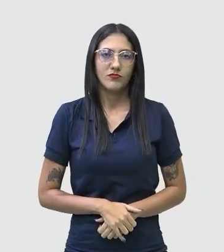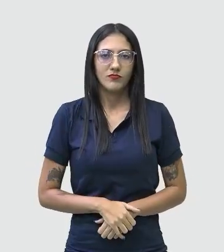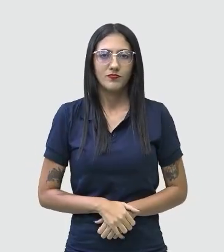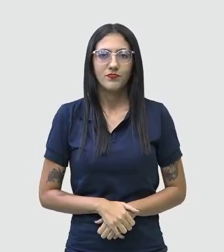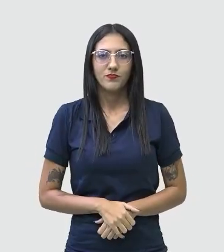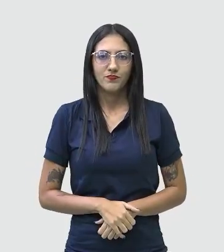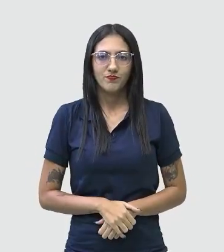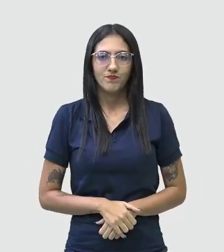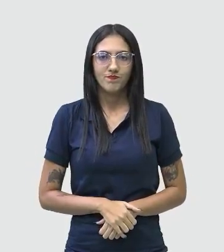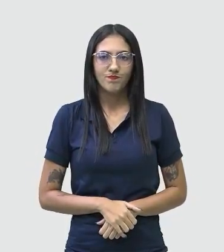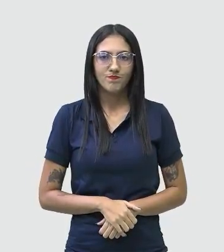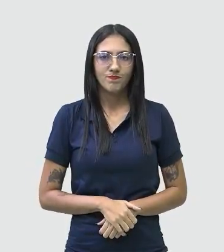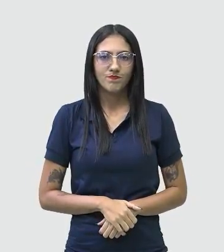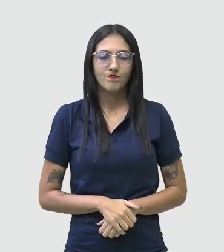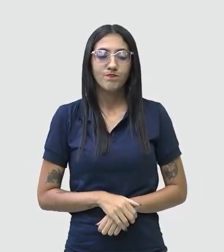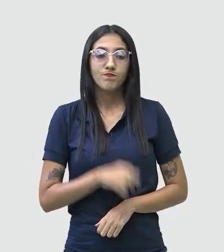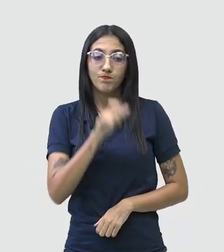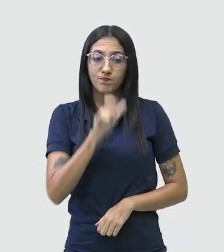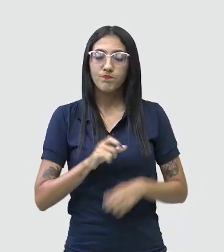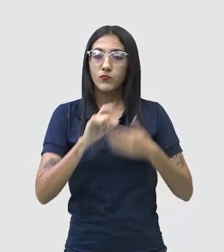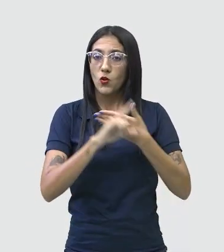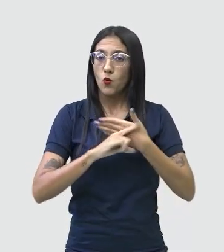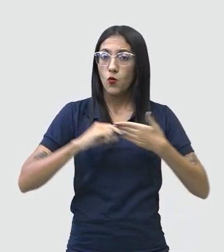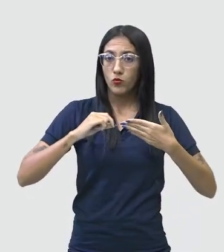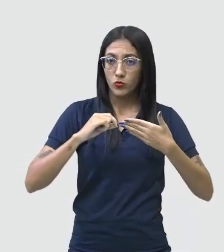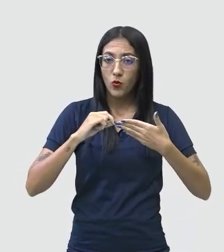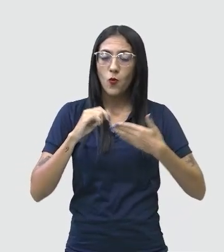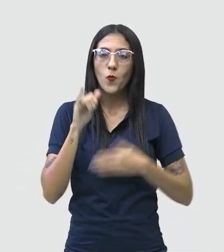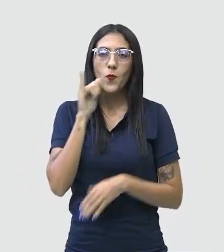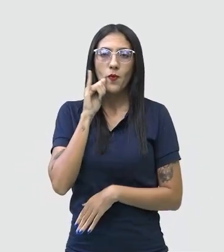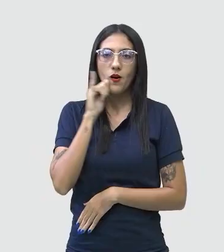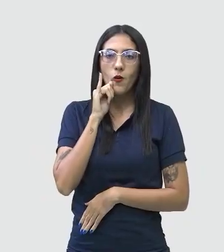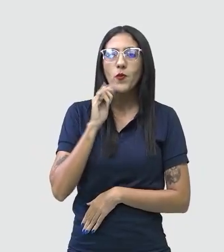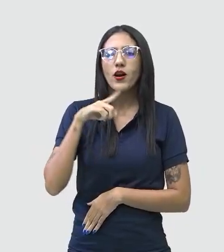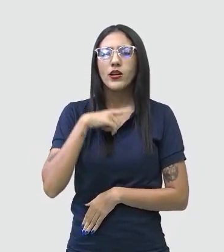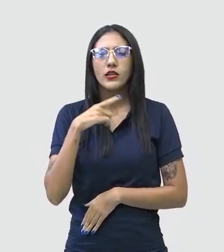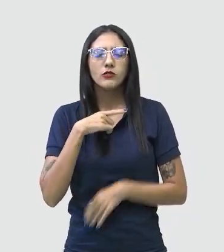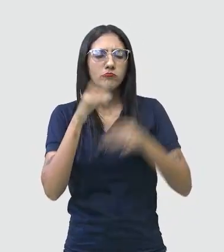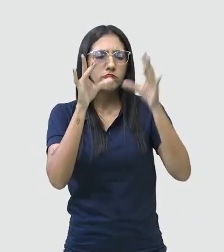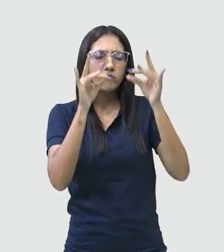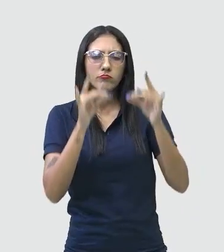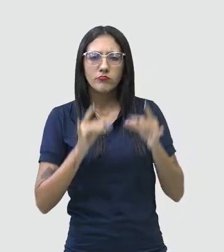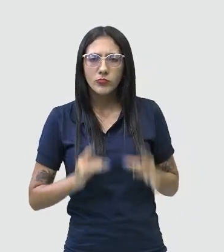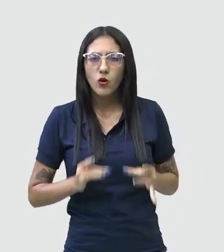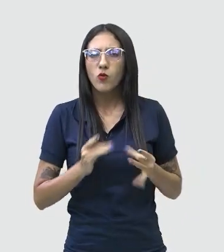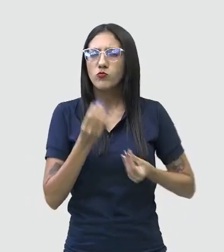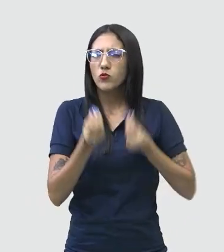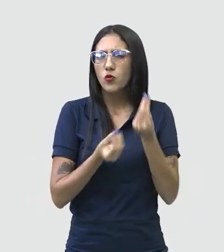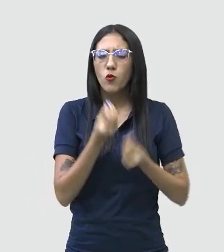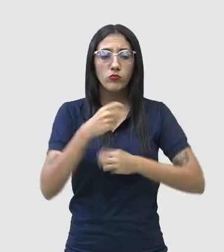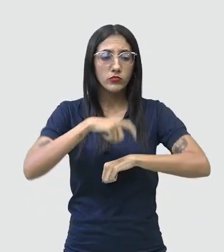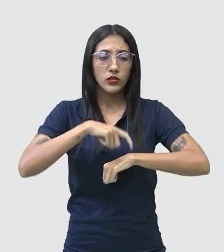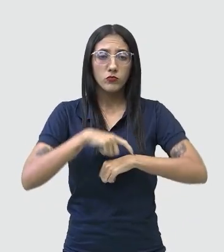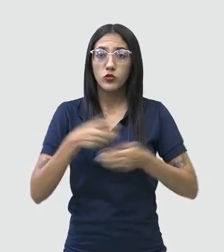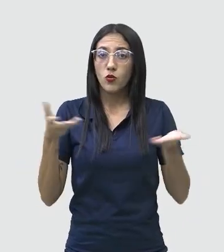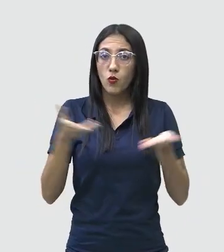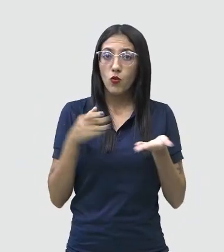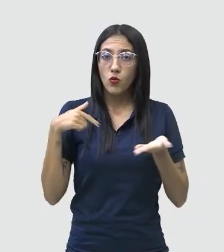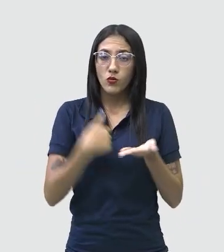O sociólogo Bauman difundiu o conceito de modernidade líquida para definir o tempo presente.